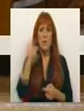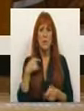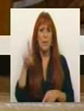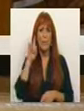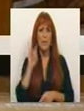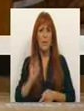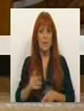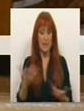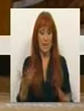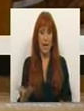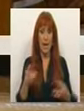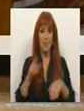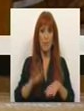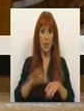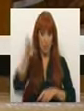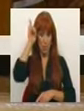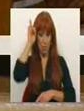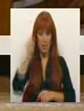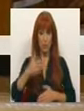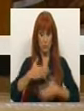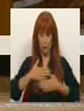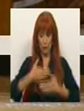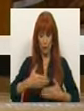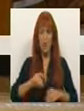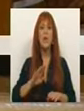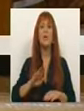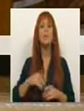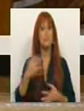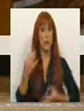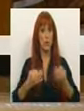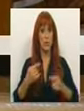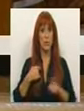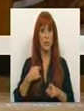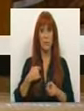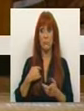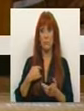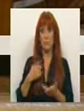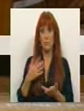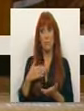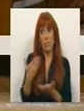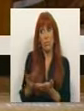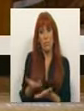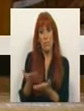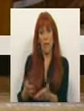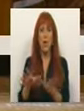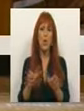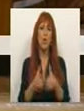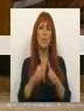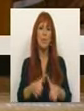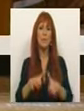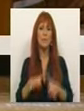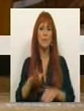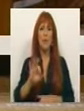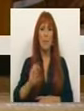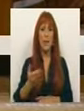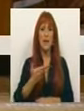relevo e é exatamente pelos bombeiros voluntários e pela justiça que lhes é devida que o Grupo Parlamentar